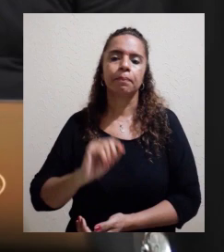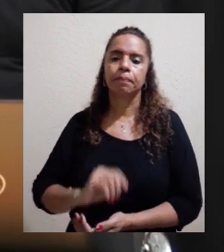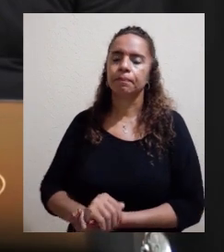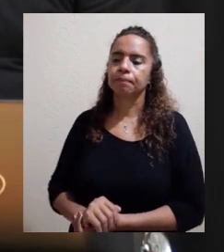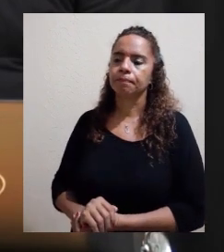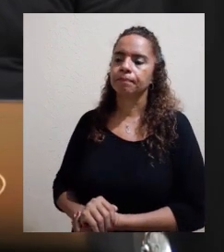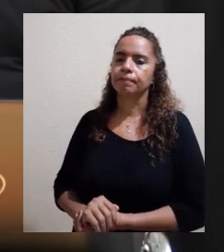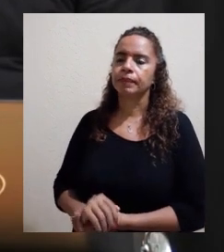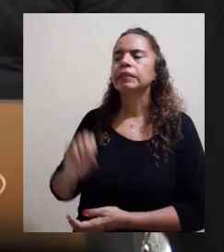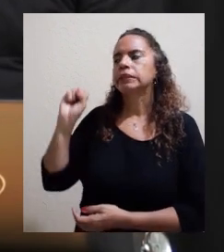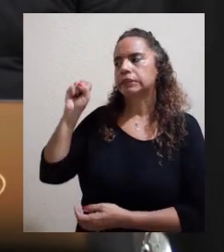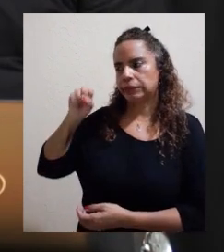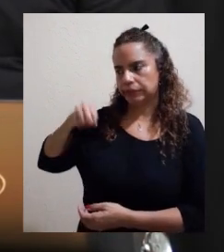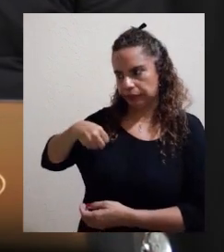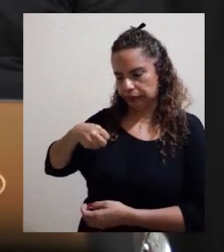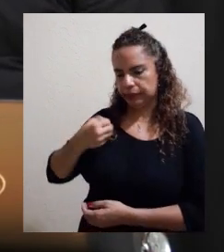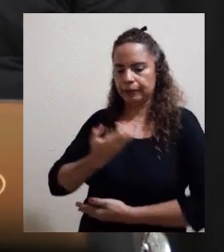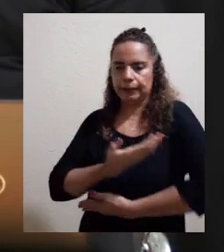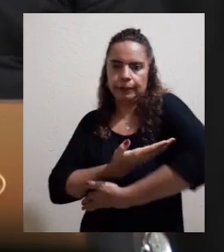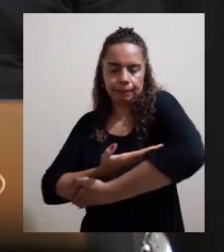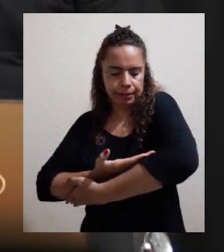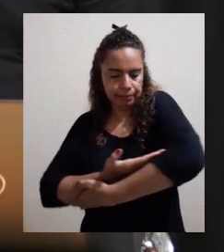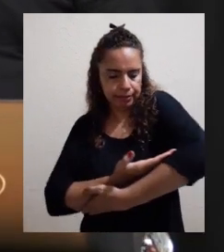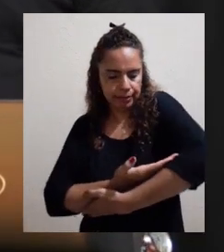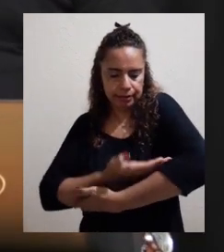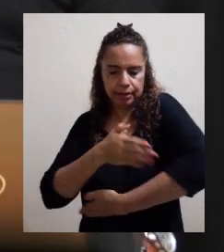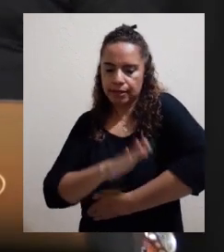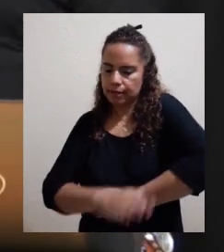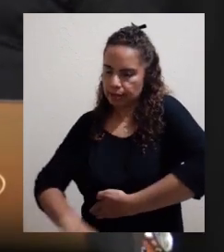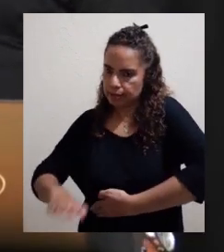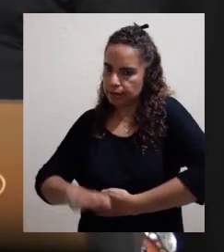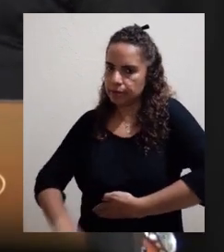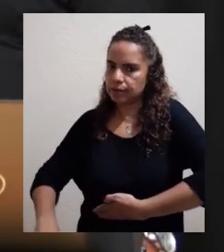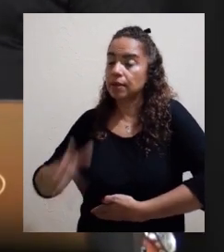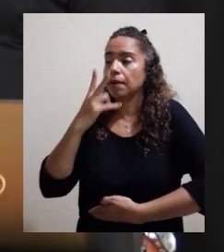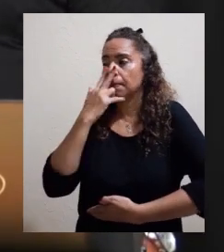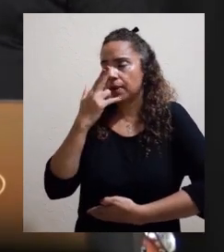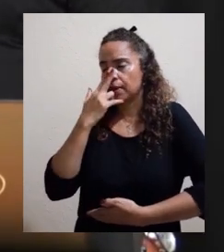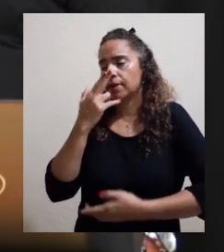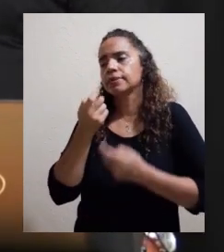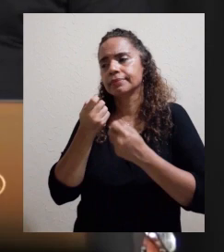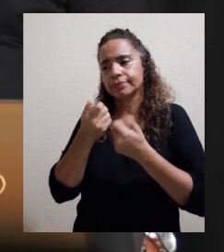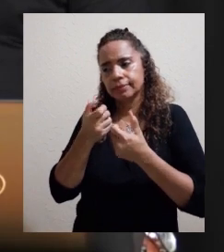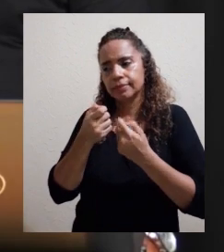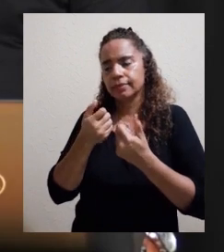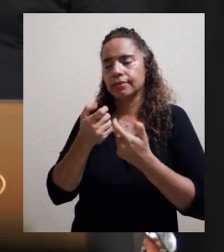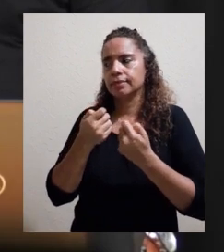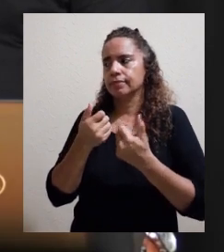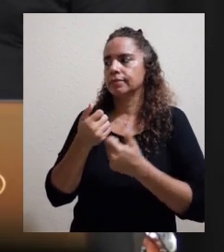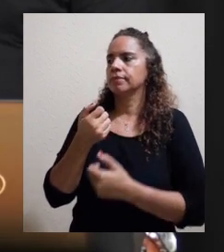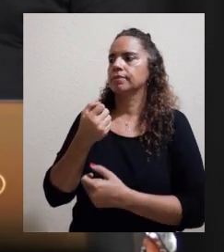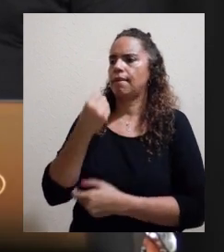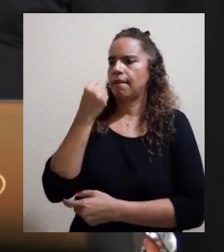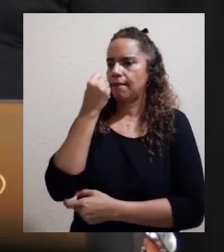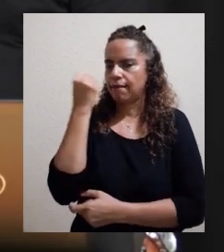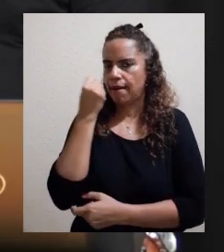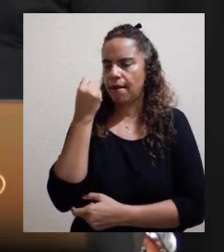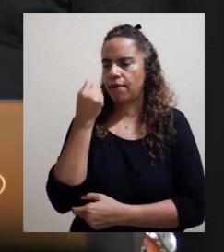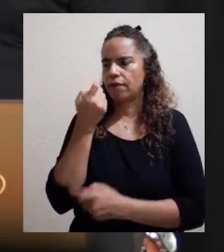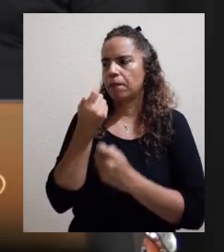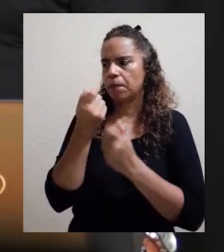importante. A princípio, sim, parece que a doença costuma levar a muito menos gravidade